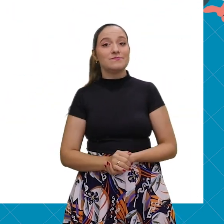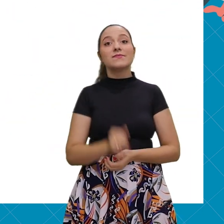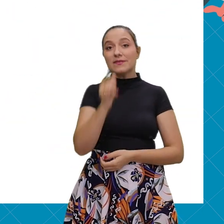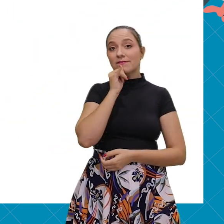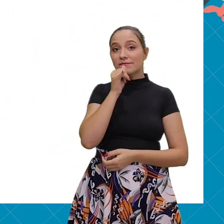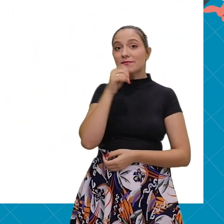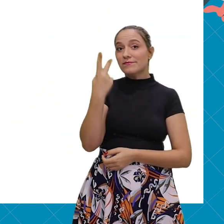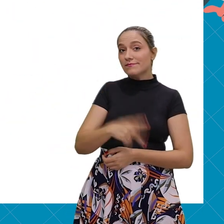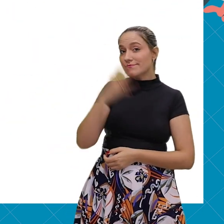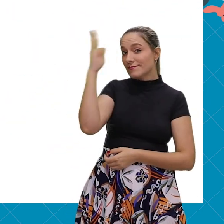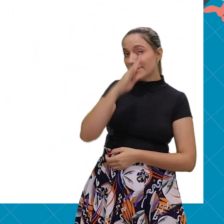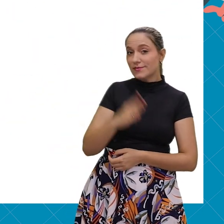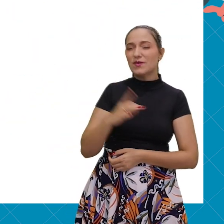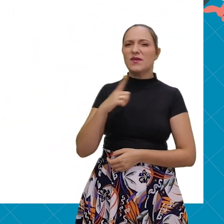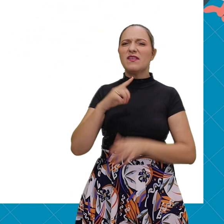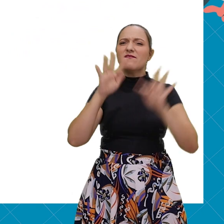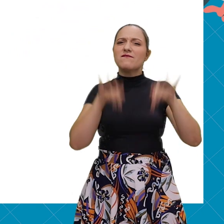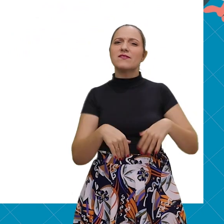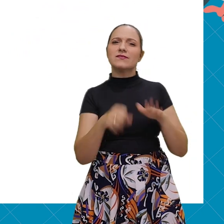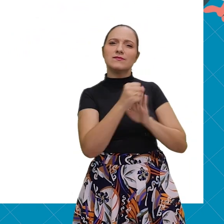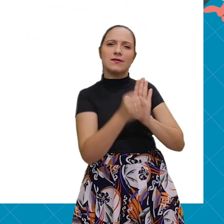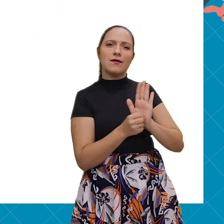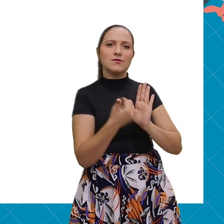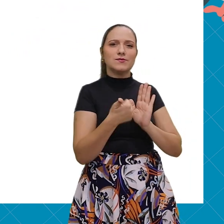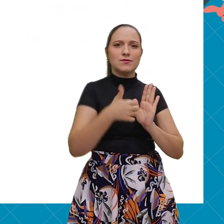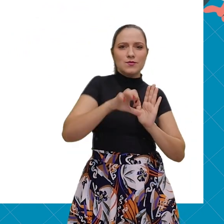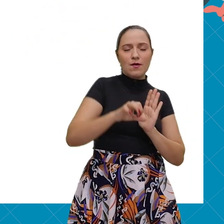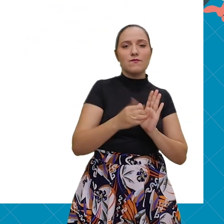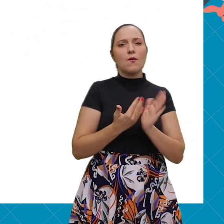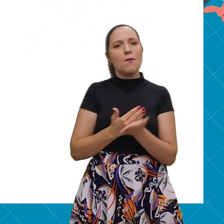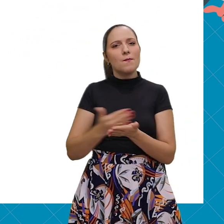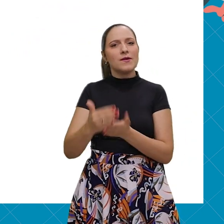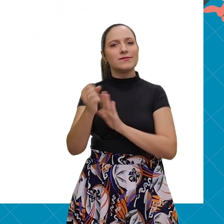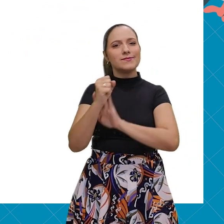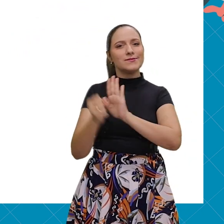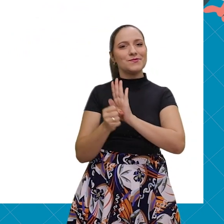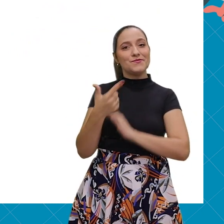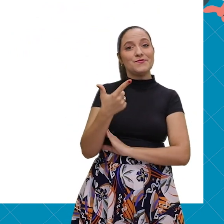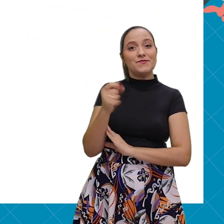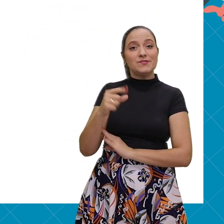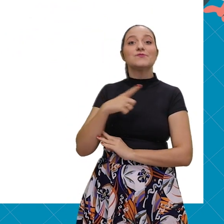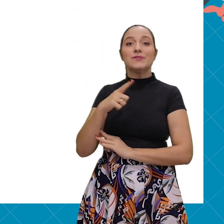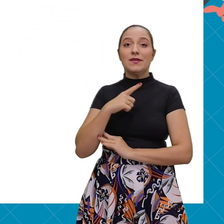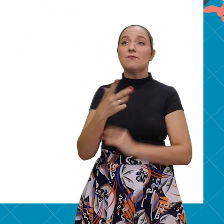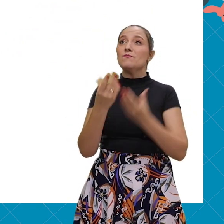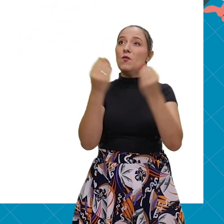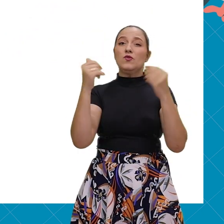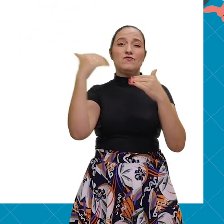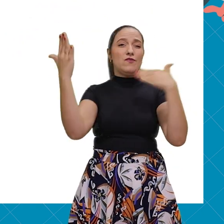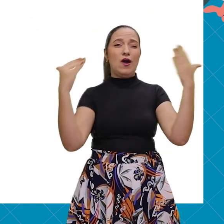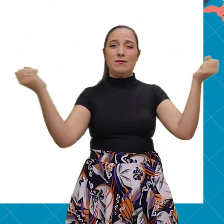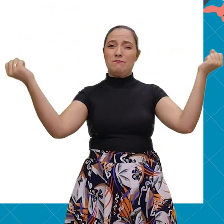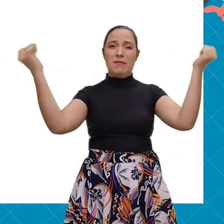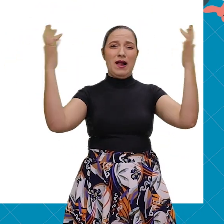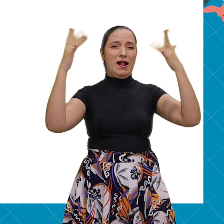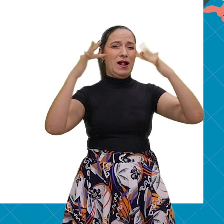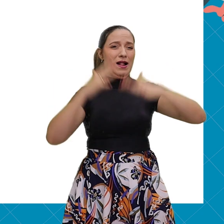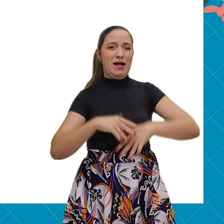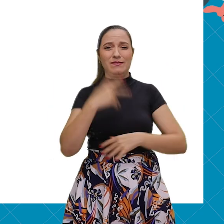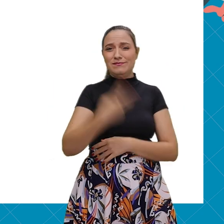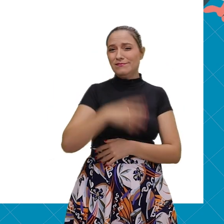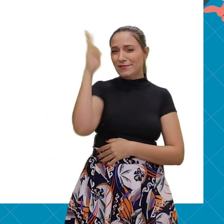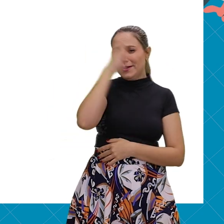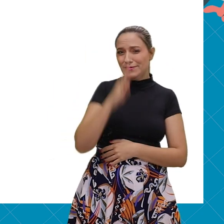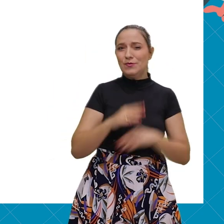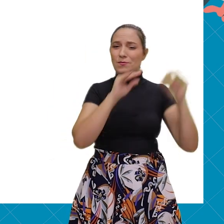que aconteceu no Brasil durante o final do século XIX e início do século XX, época em que houve uma entrada massiva de pessoas vindas